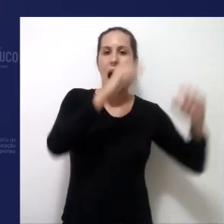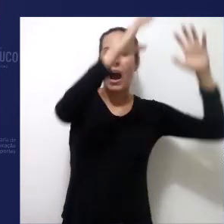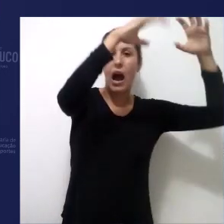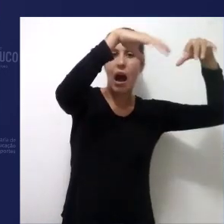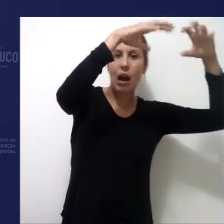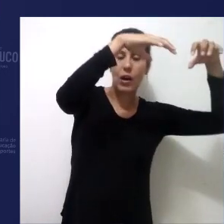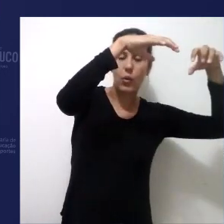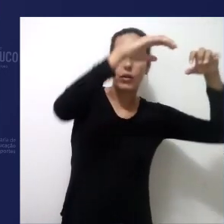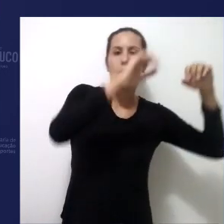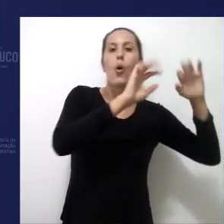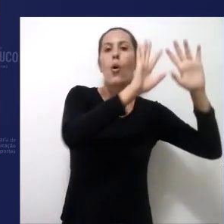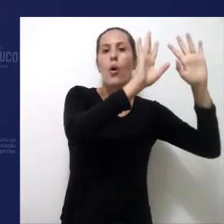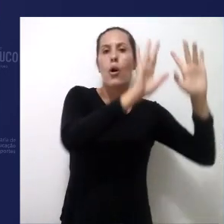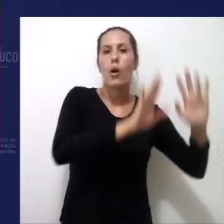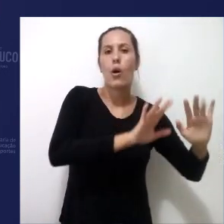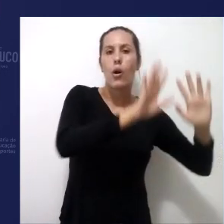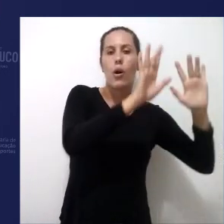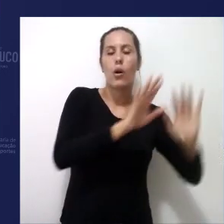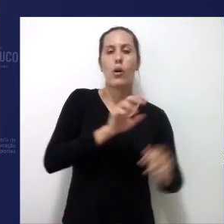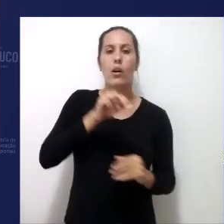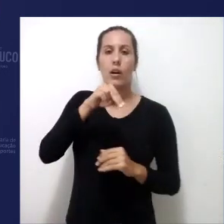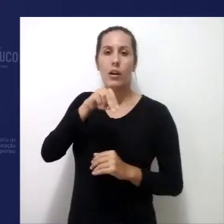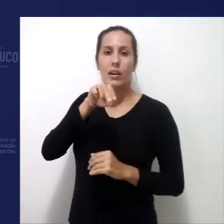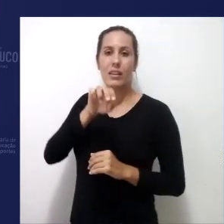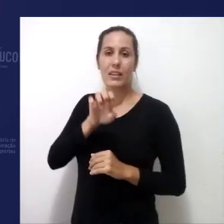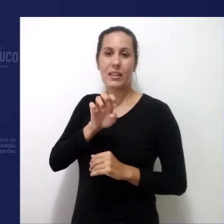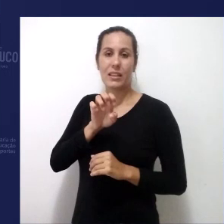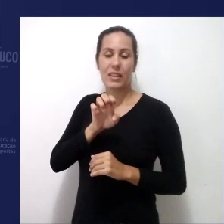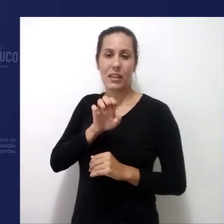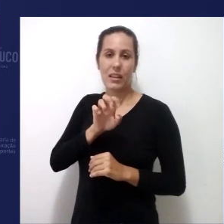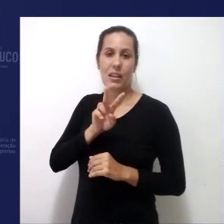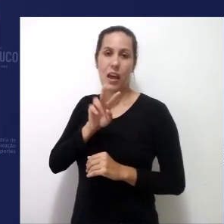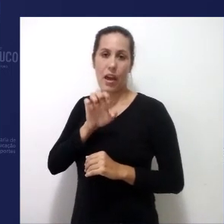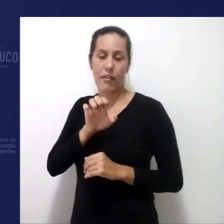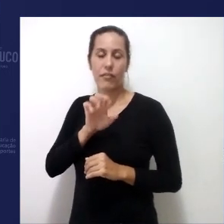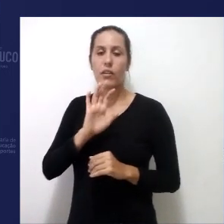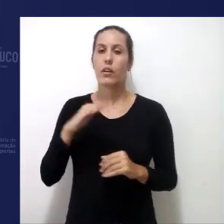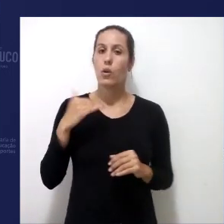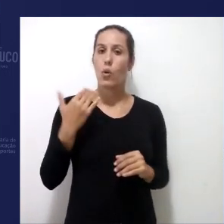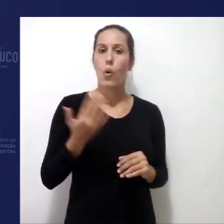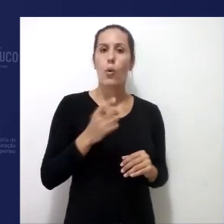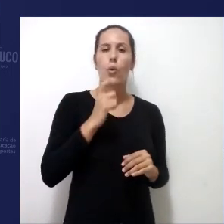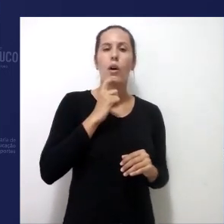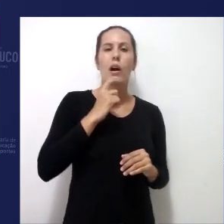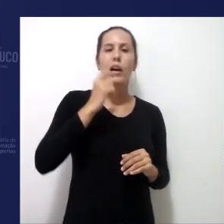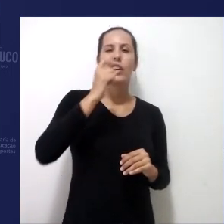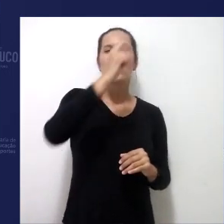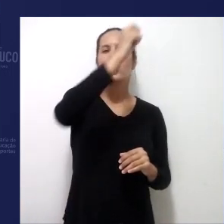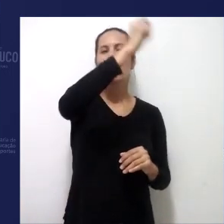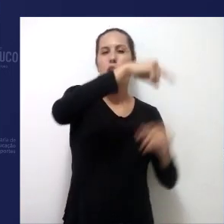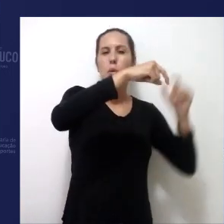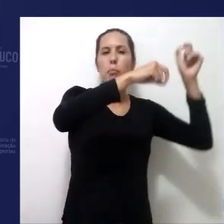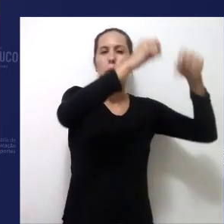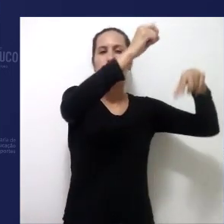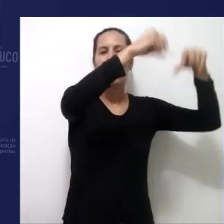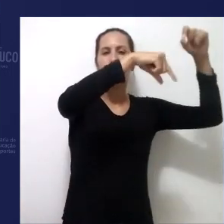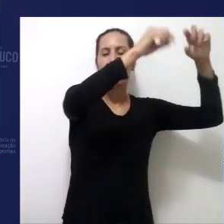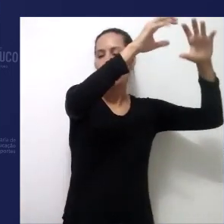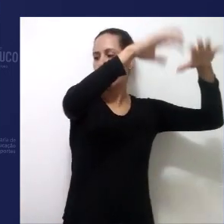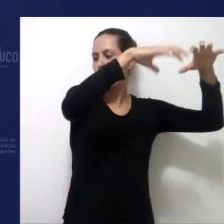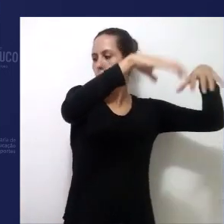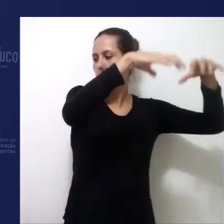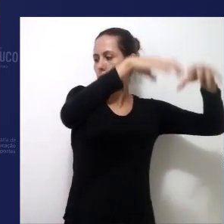e gelo. E o que é que acontece quando a chuva cai? Vai acontecer a infiltração no solo, né? Esse